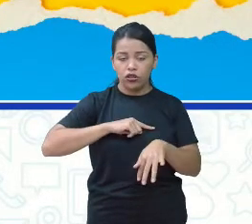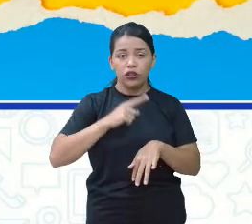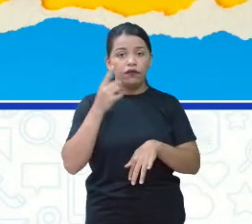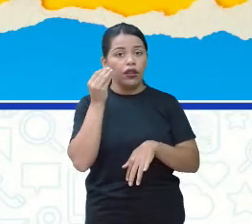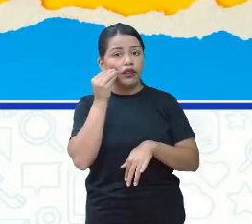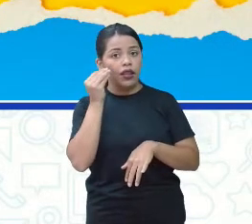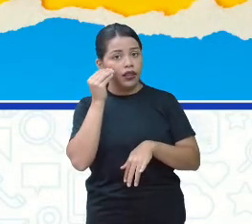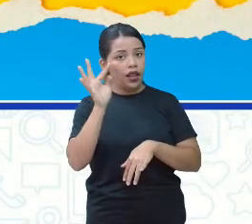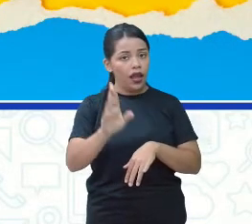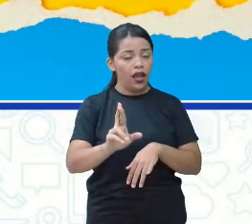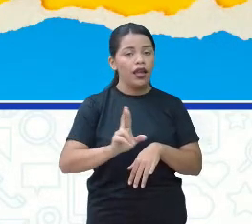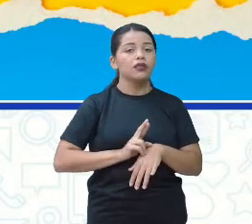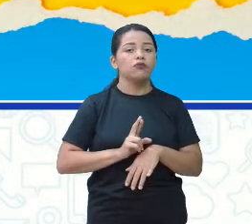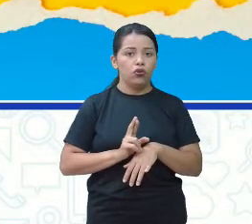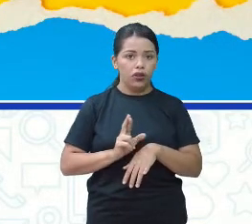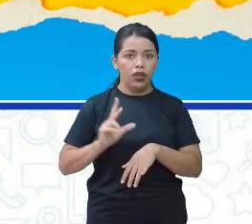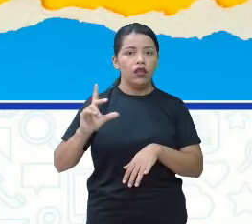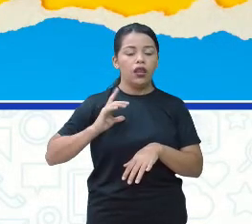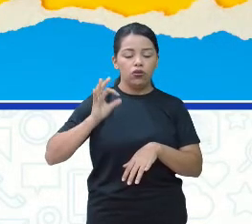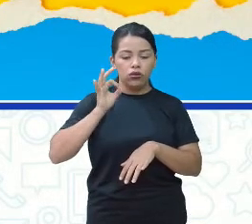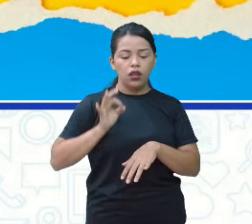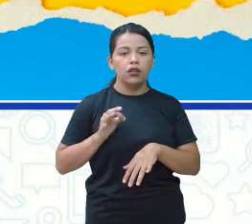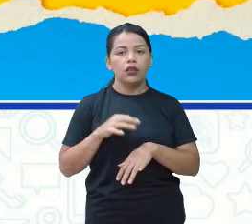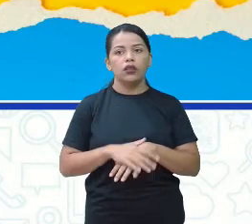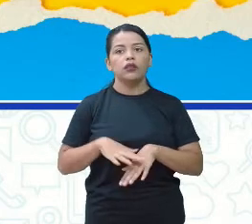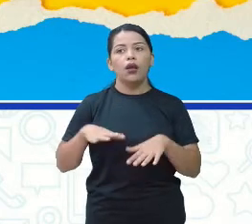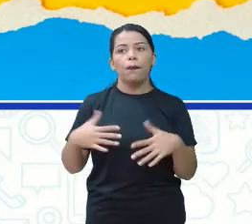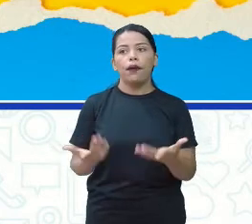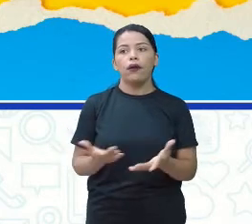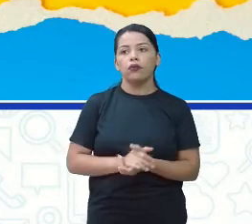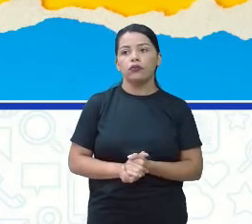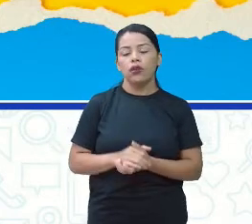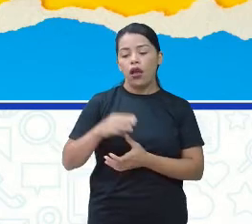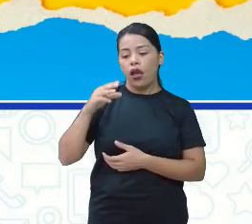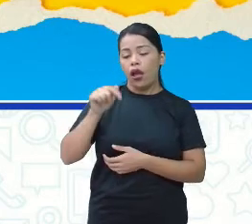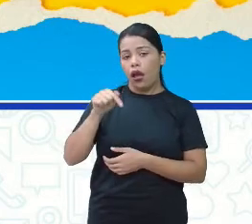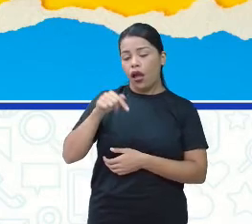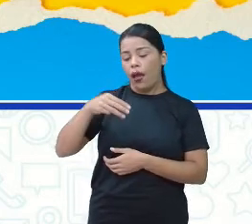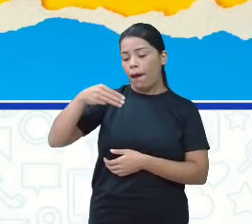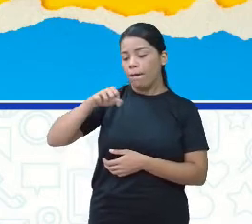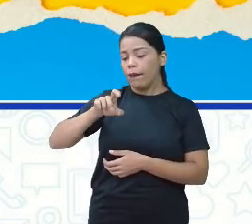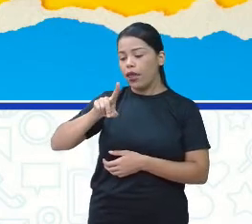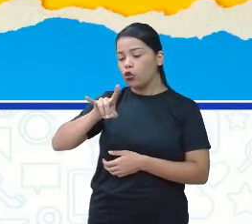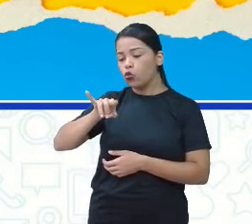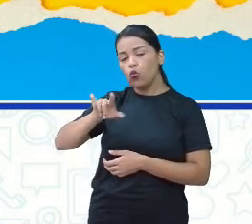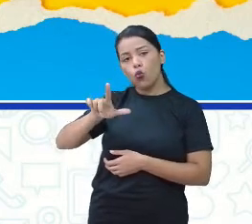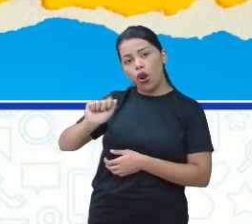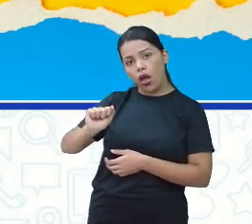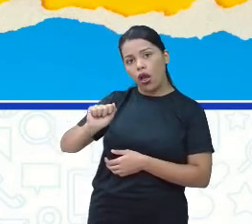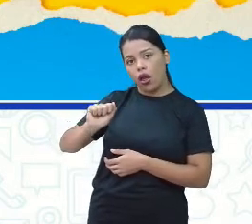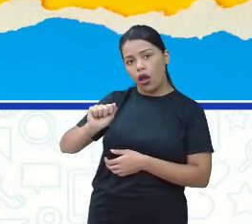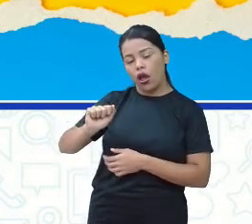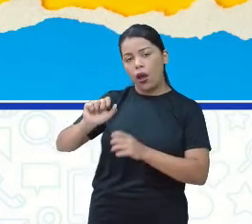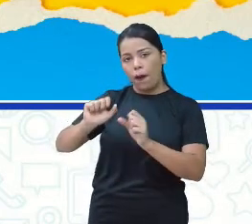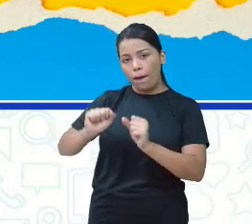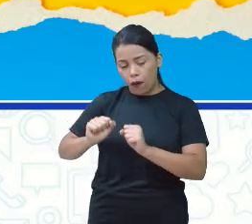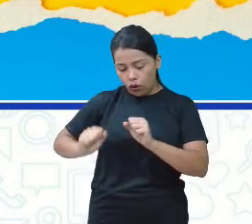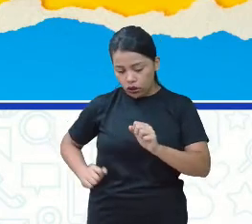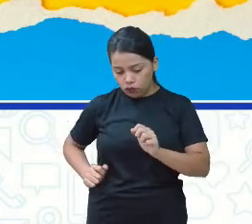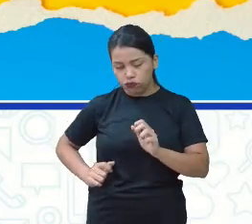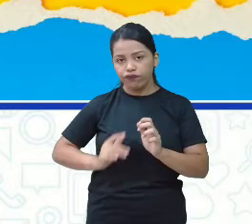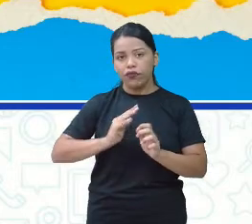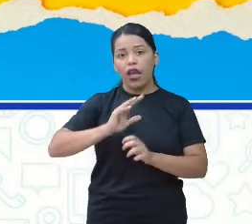com propriedade, ok? Que pergunta é essa? A medula pode enviar a resposta sem o encéfalo ficar